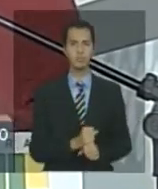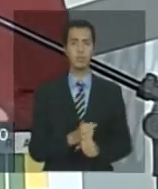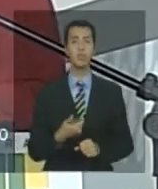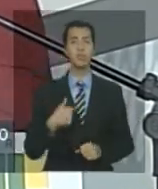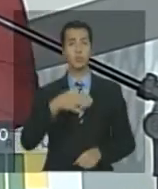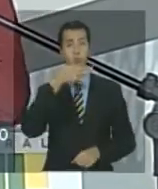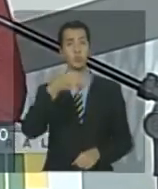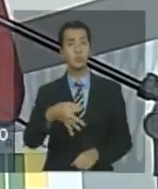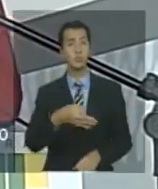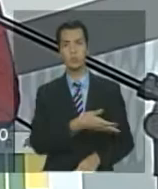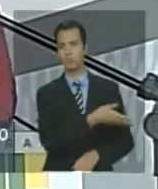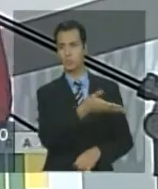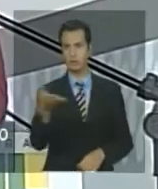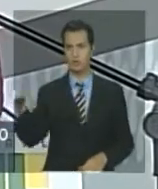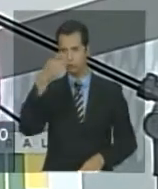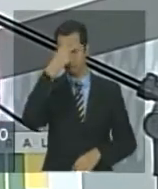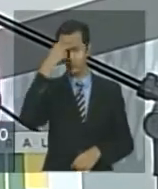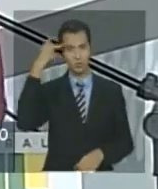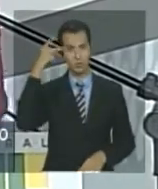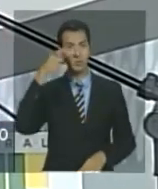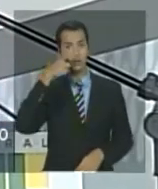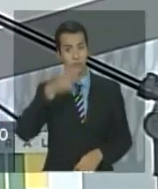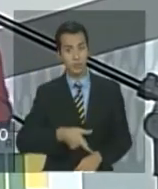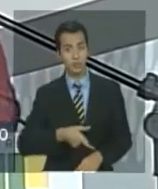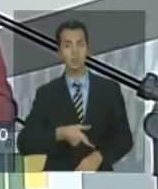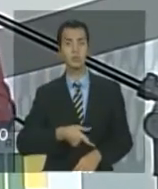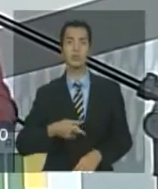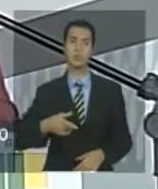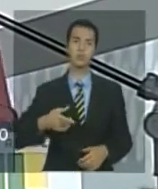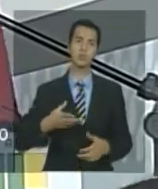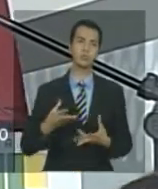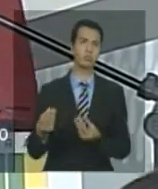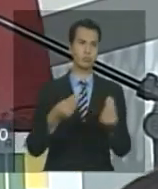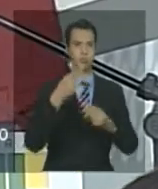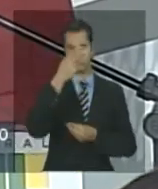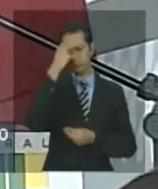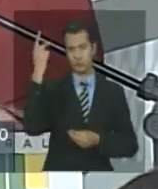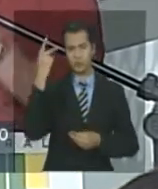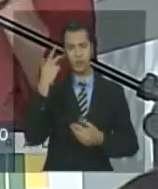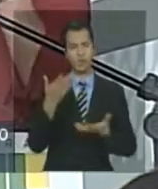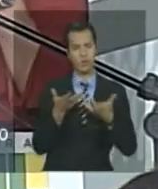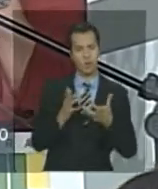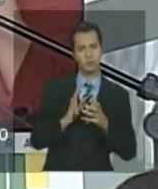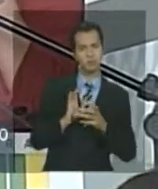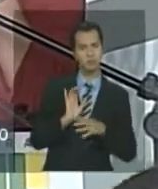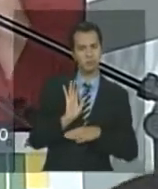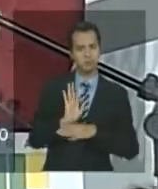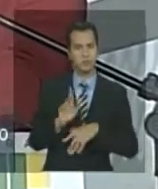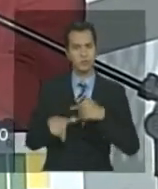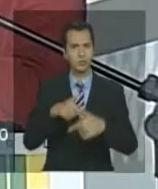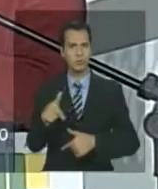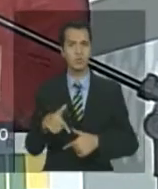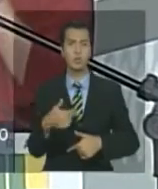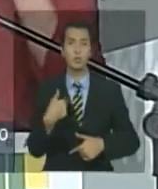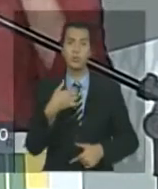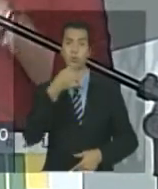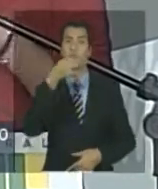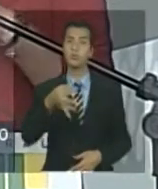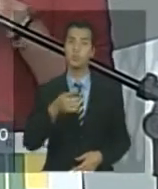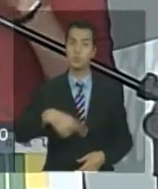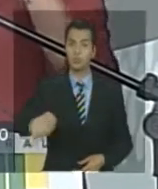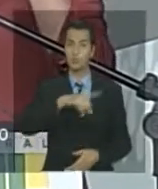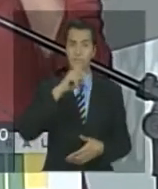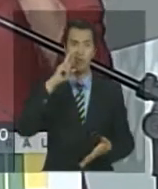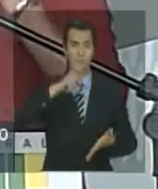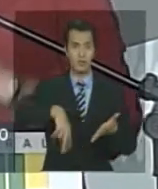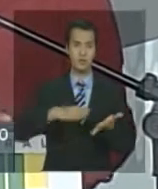que tem toda uma abnegação em relação a isso, a leitura de um livro, de um